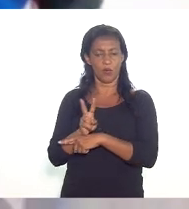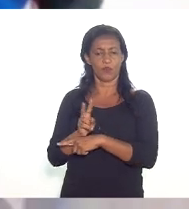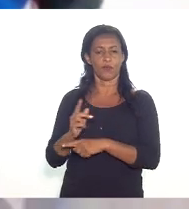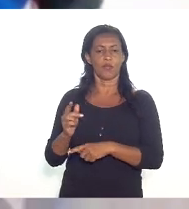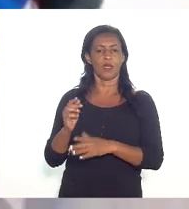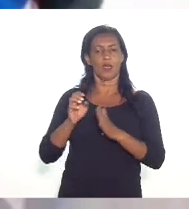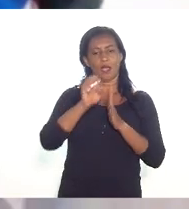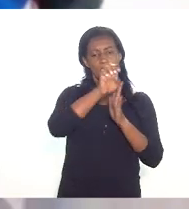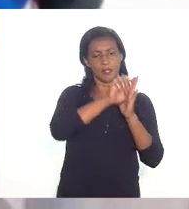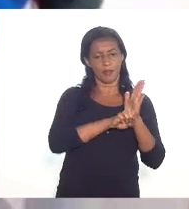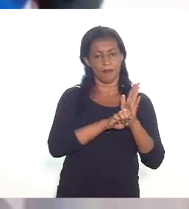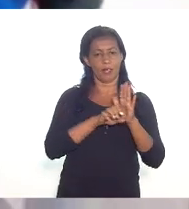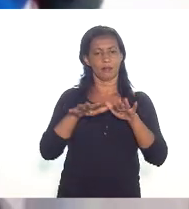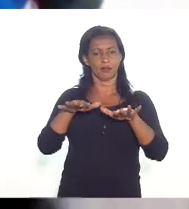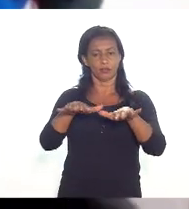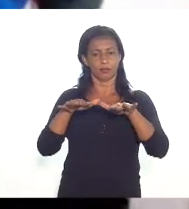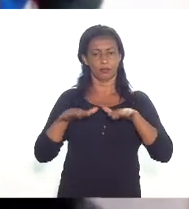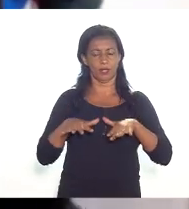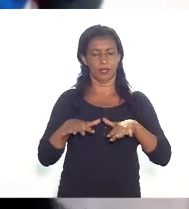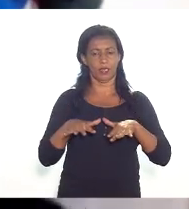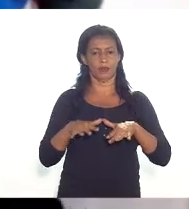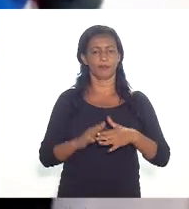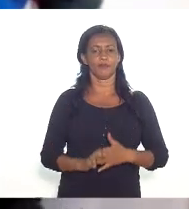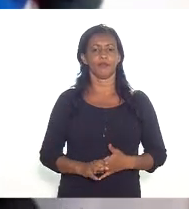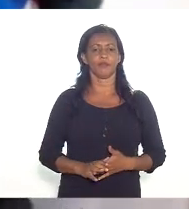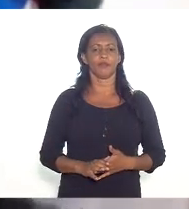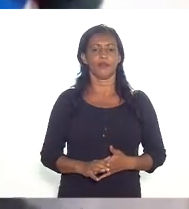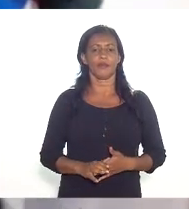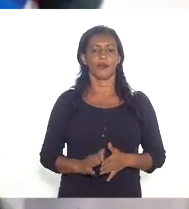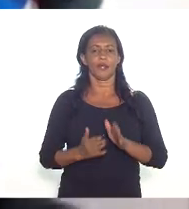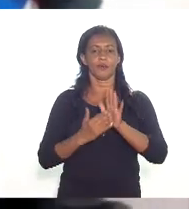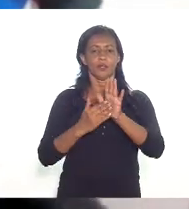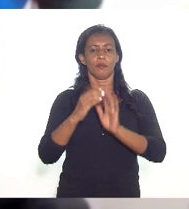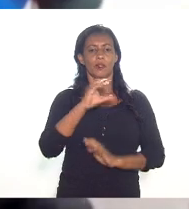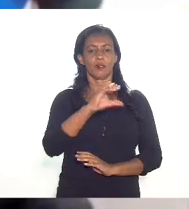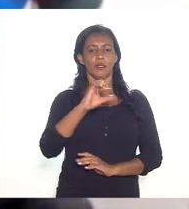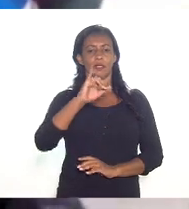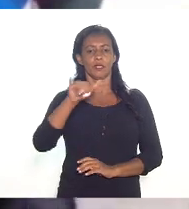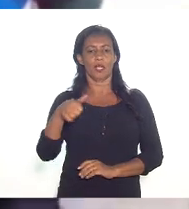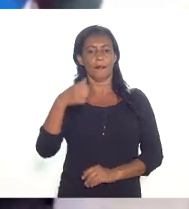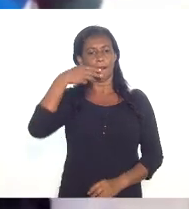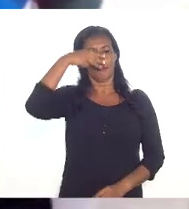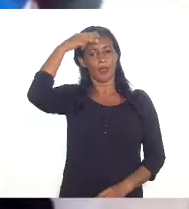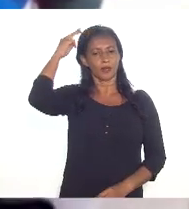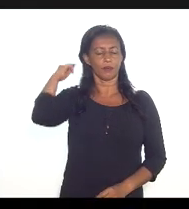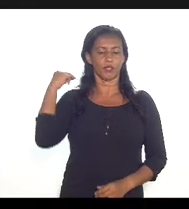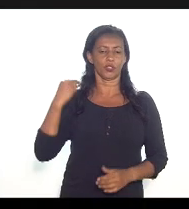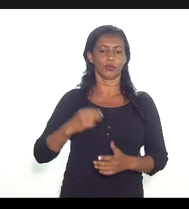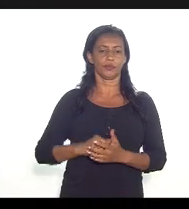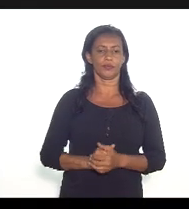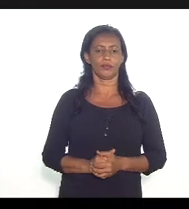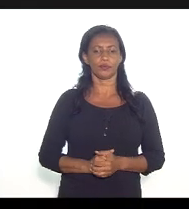as emendas de plenário. Para emitir parecer pela CCJ, deputado Márcio Pacheco.